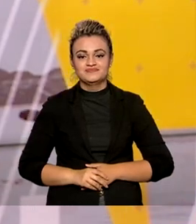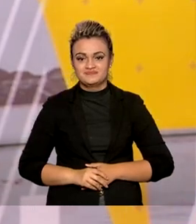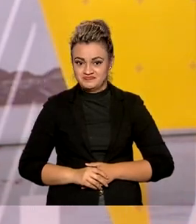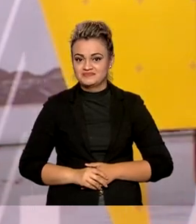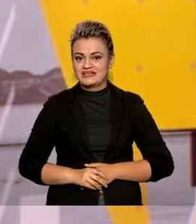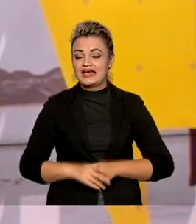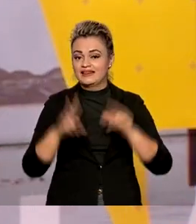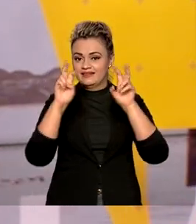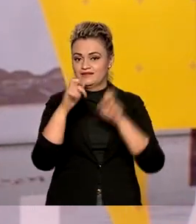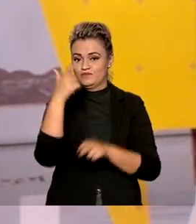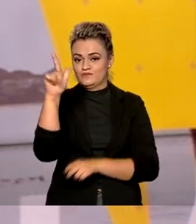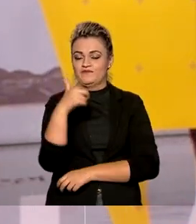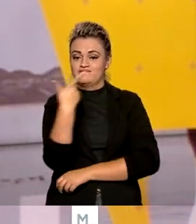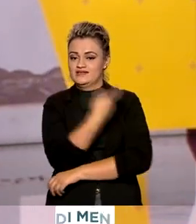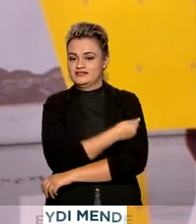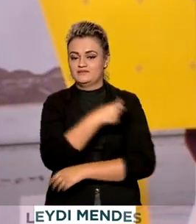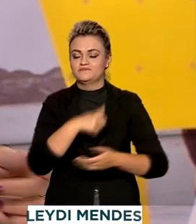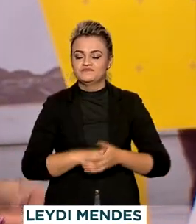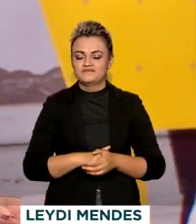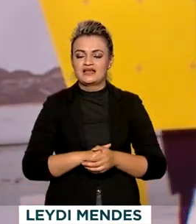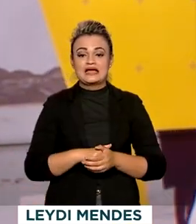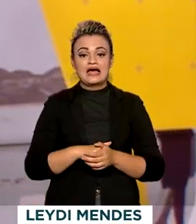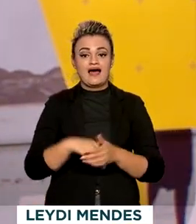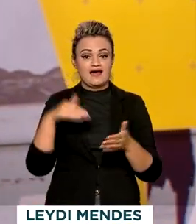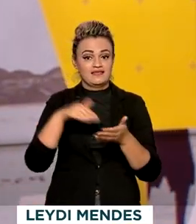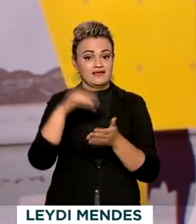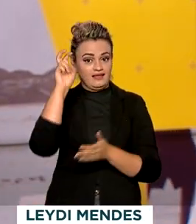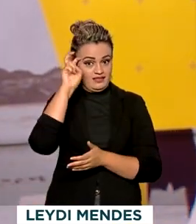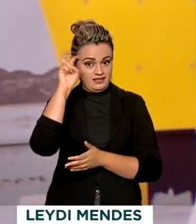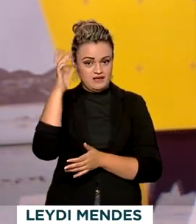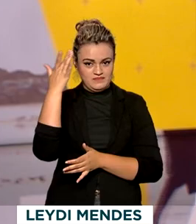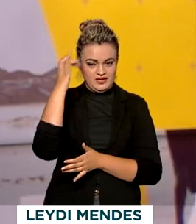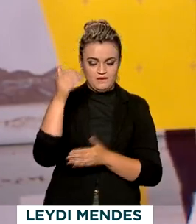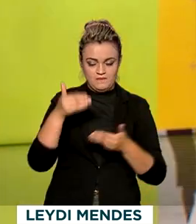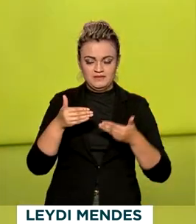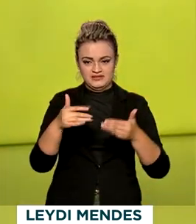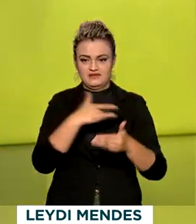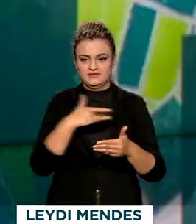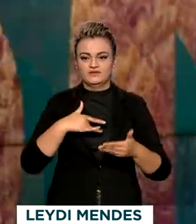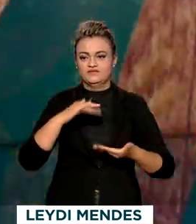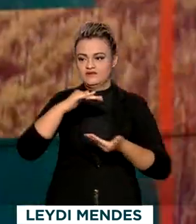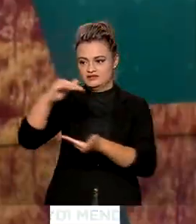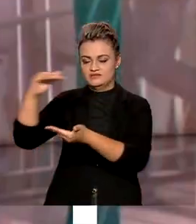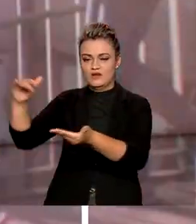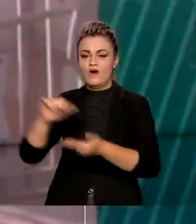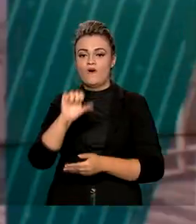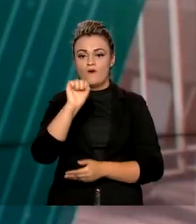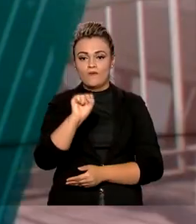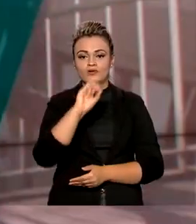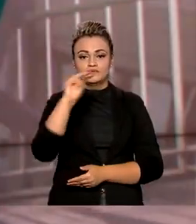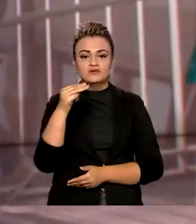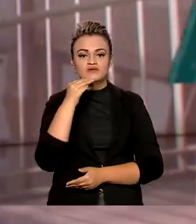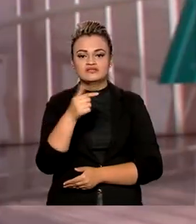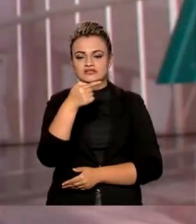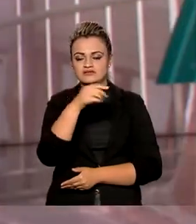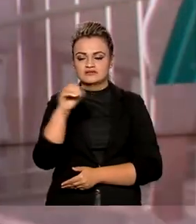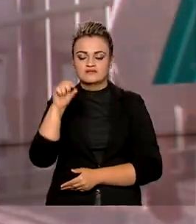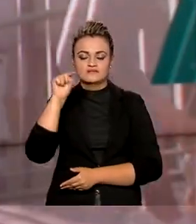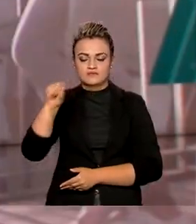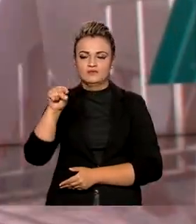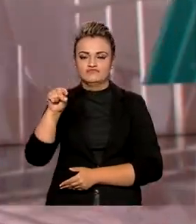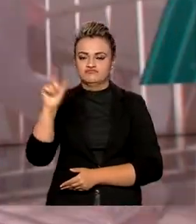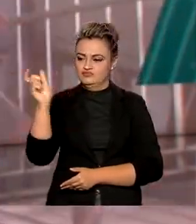Agora vamos falar sobre vacinação. Até esta quinta-feira, o Ministério da Saúde vai distribuir 8 milhões e 700 mil doses